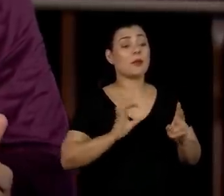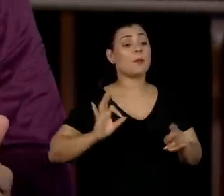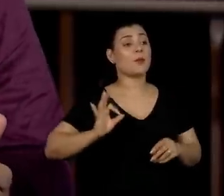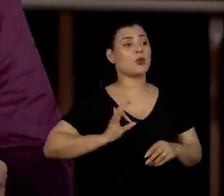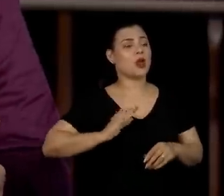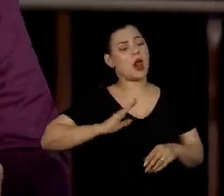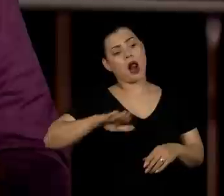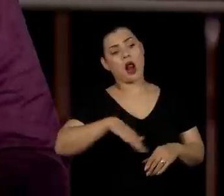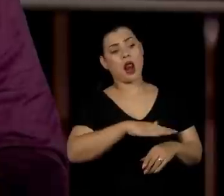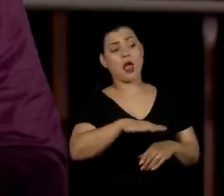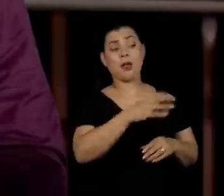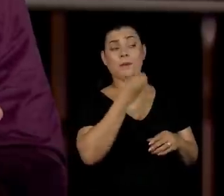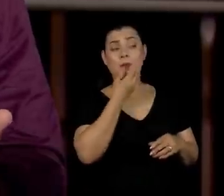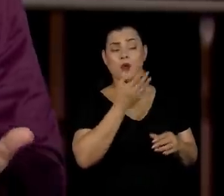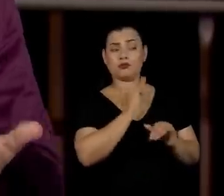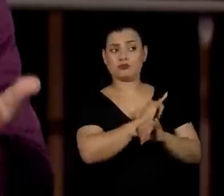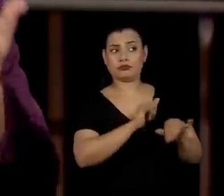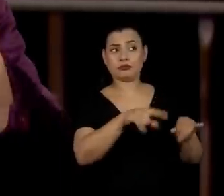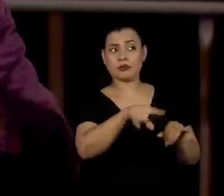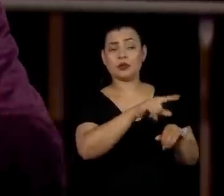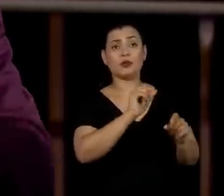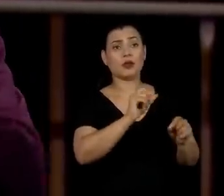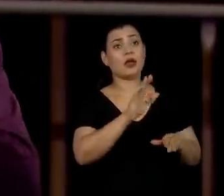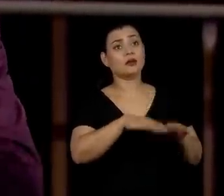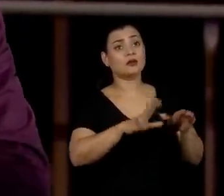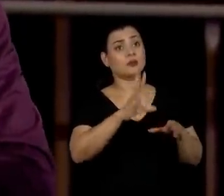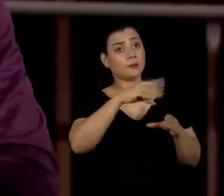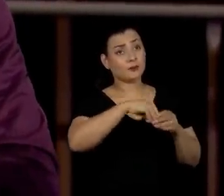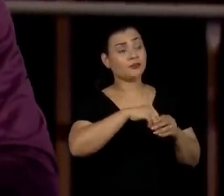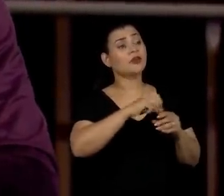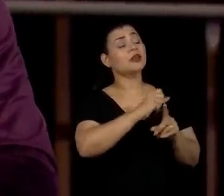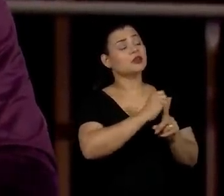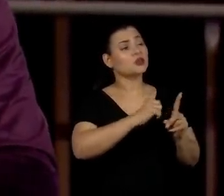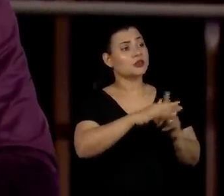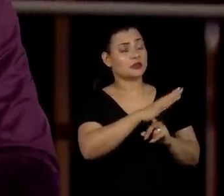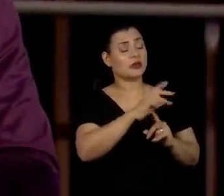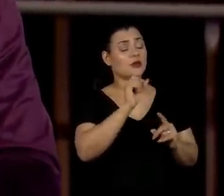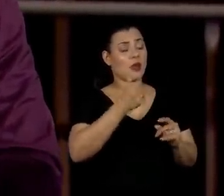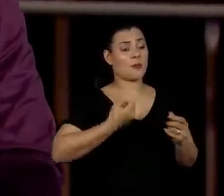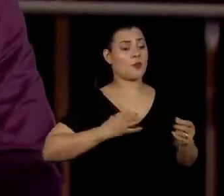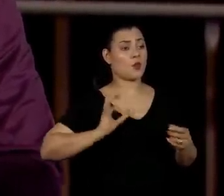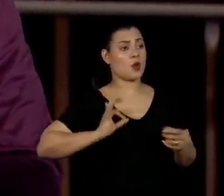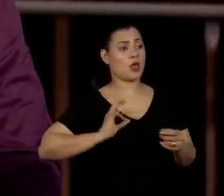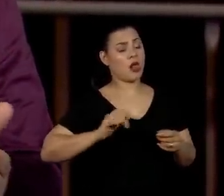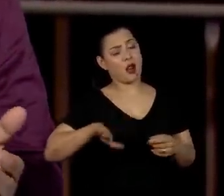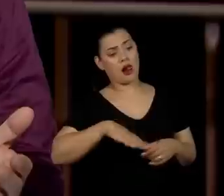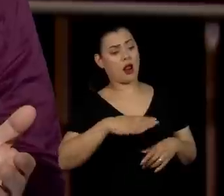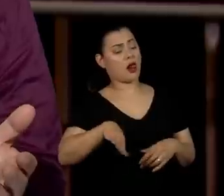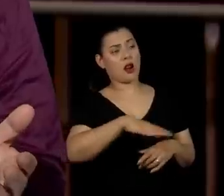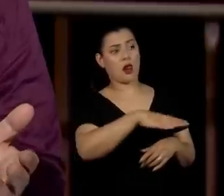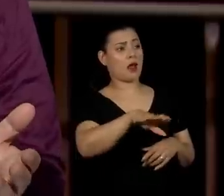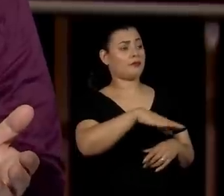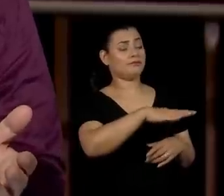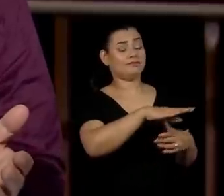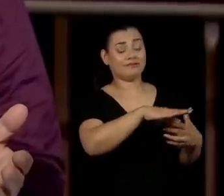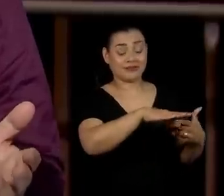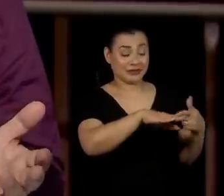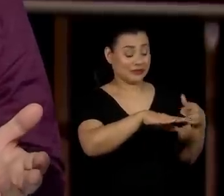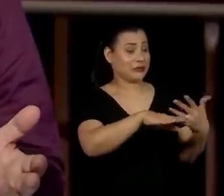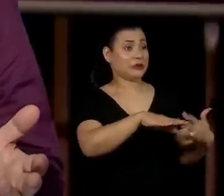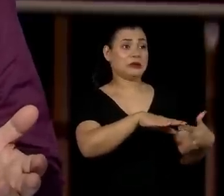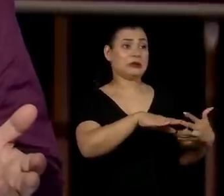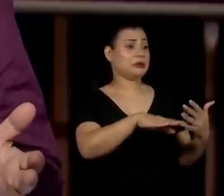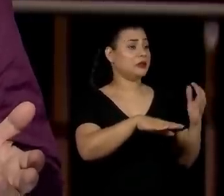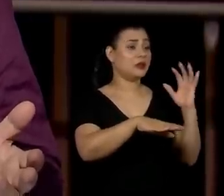a polícia que é bom dizer muitas vezes é desses trato social vai encarar uma bucha que não